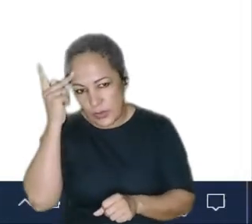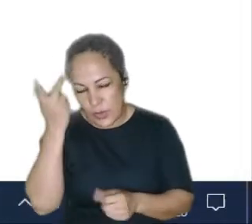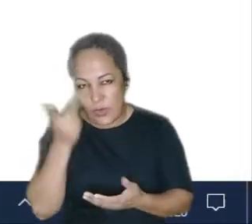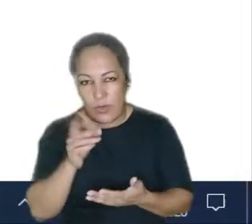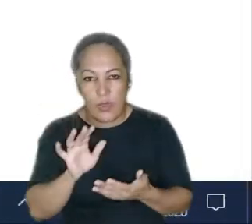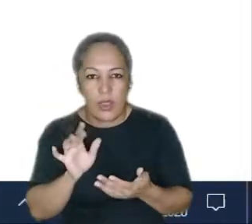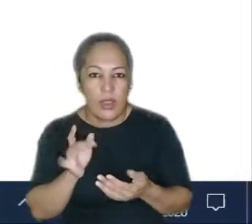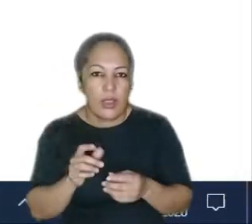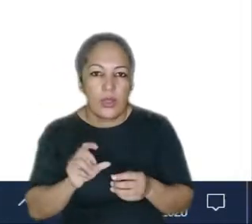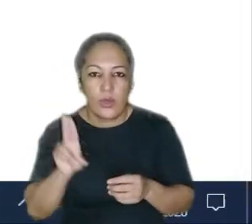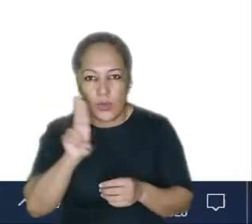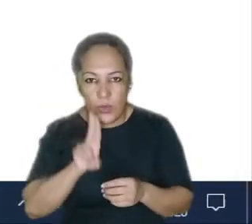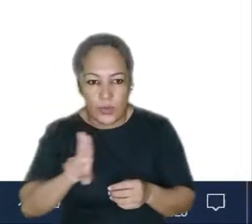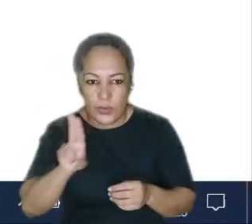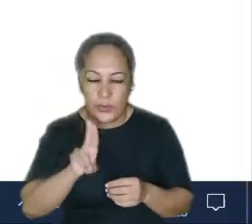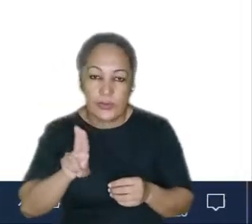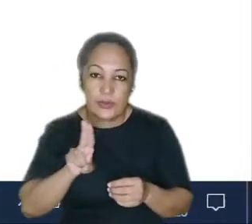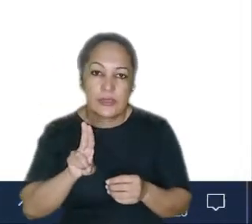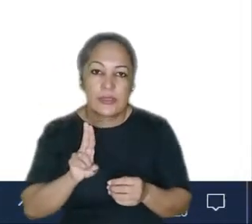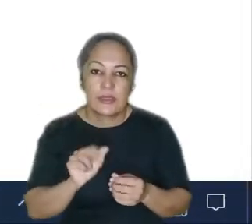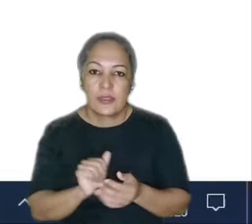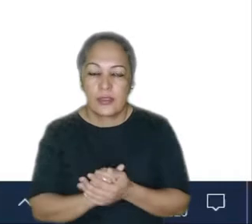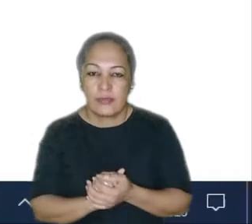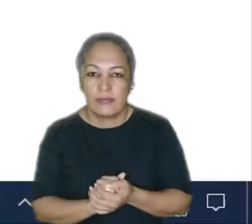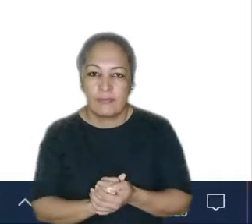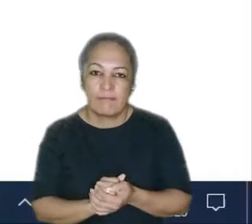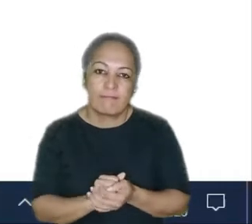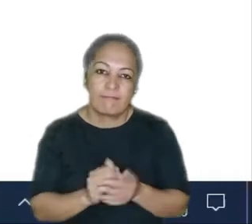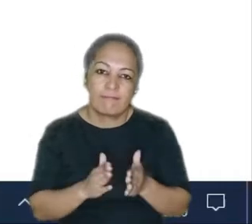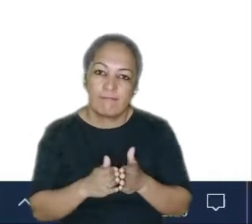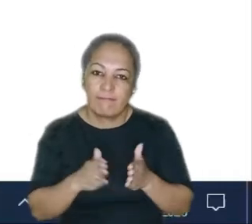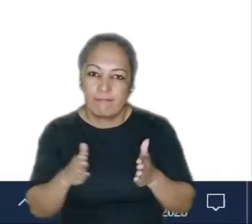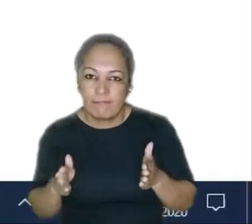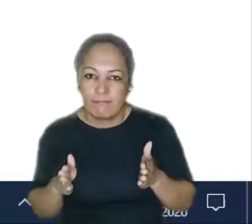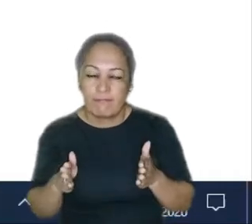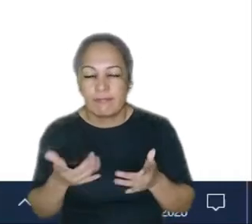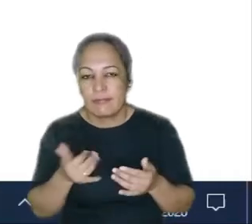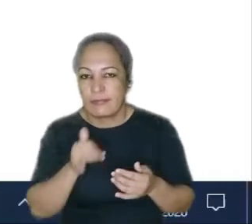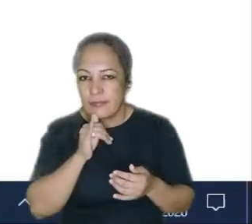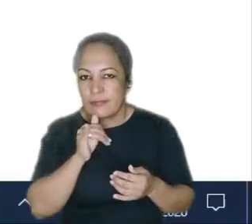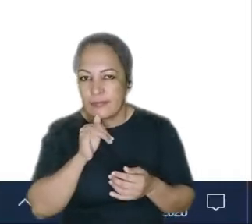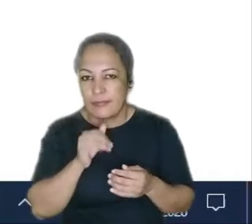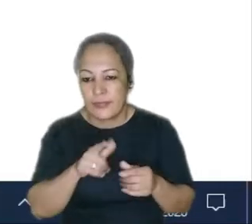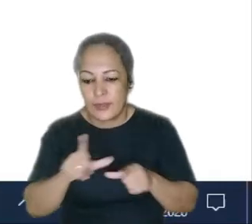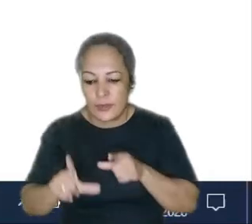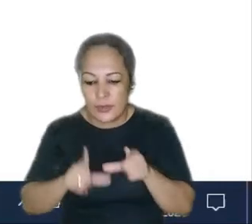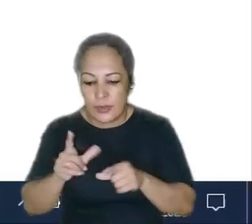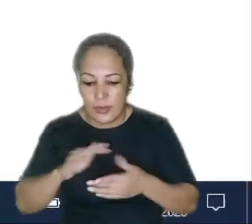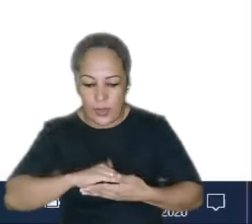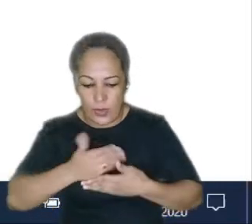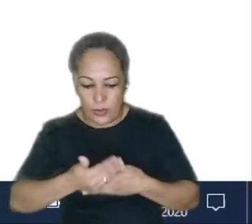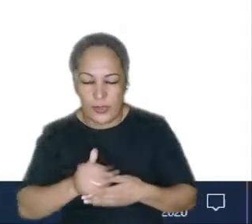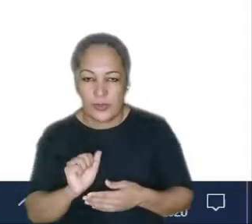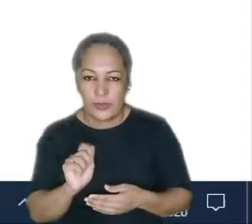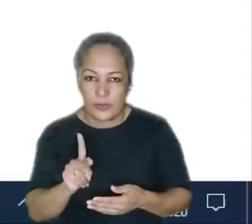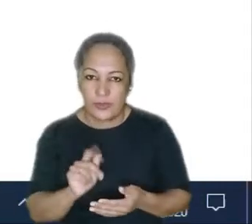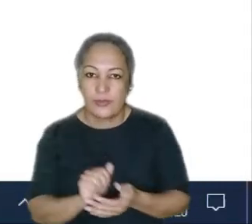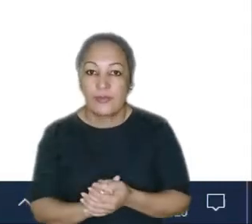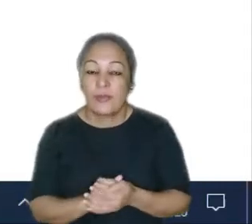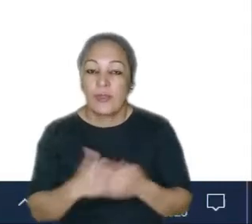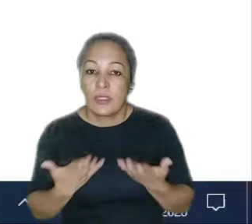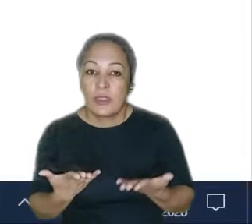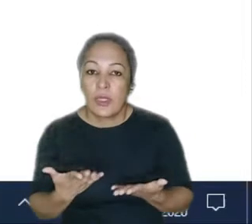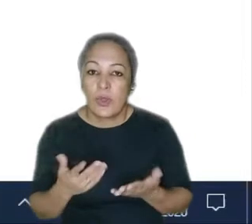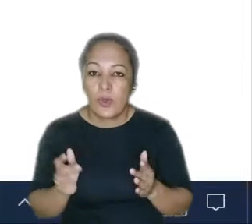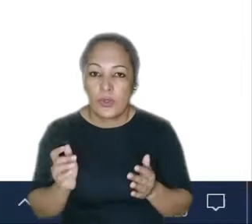usuário nesse determinado serviço, vamos colocar assim dizer, do SGBD, tá bom? Então, quando eu conecto nesse